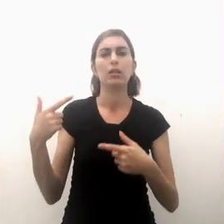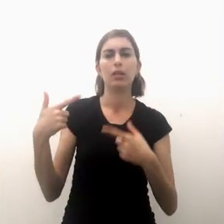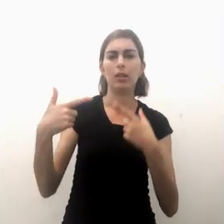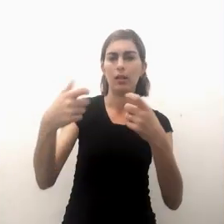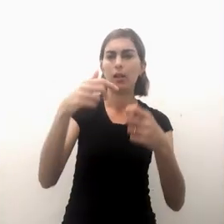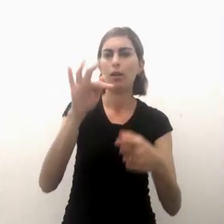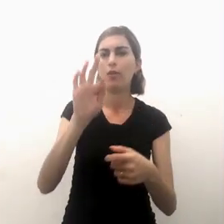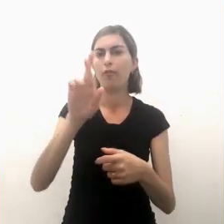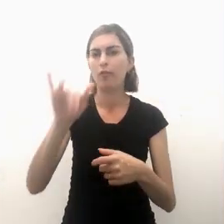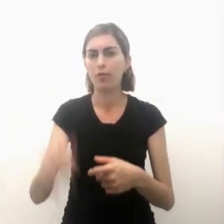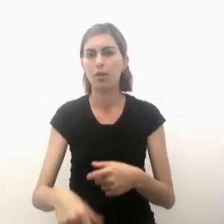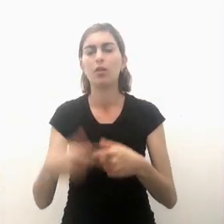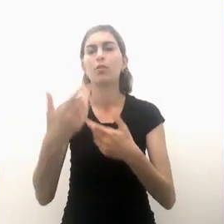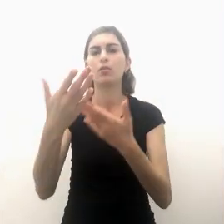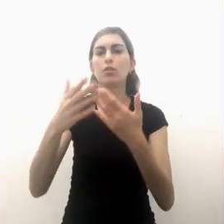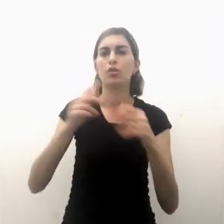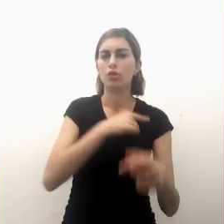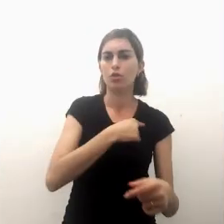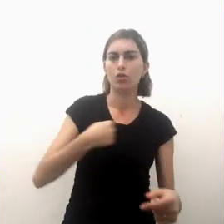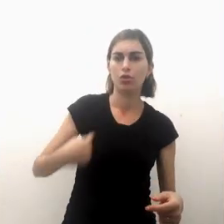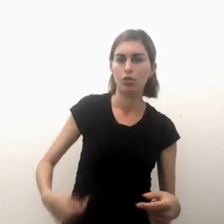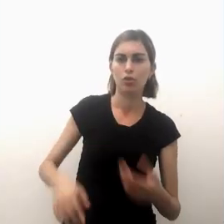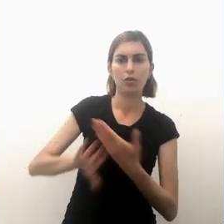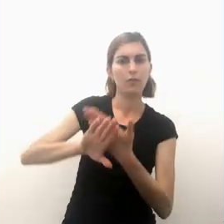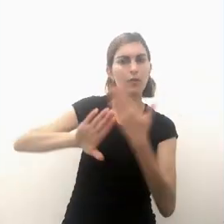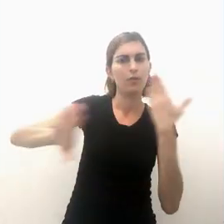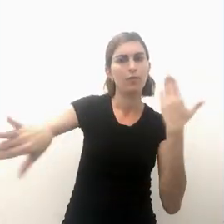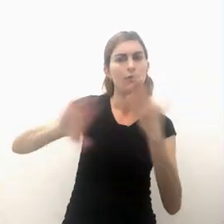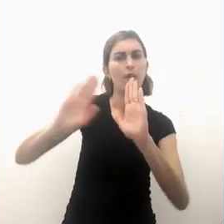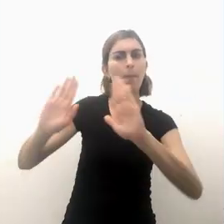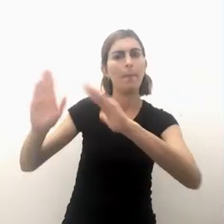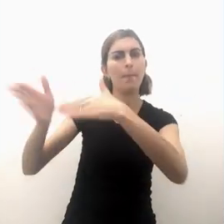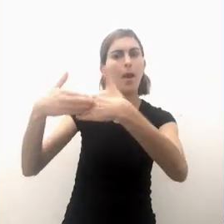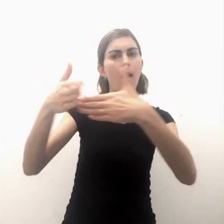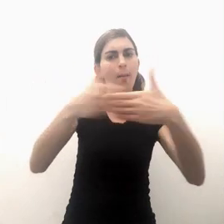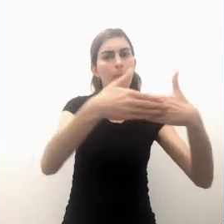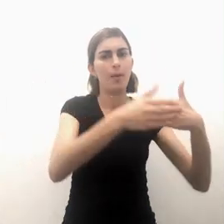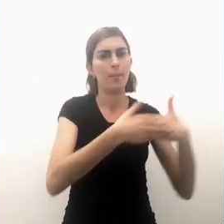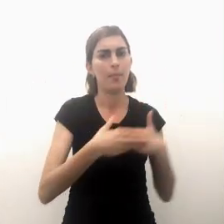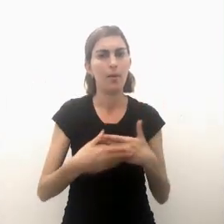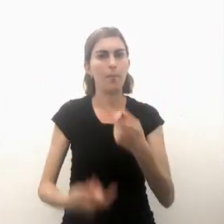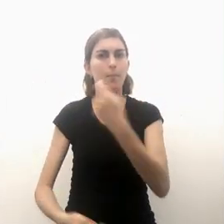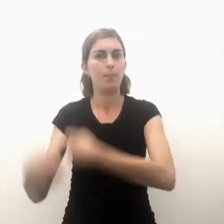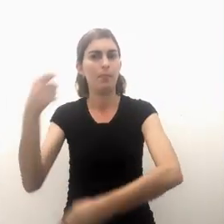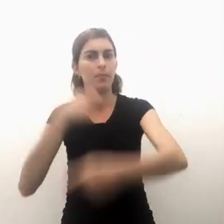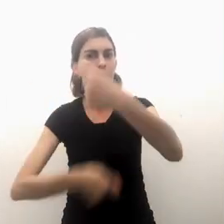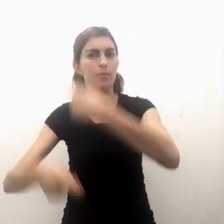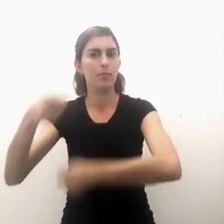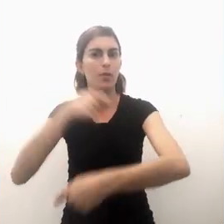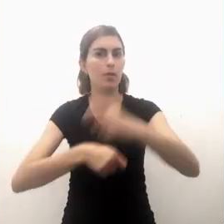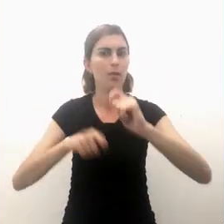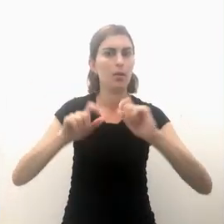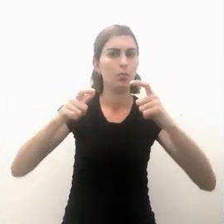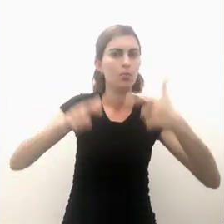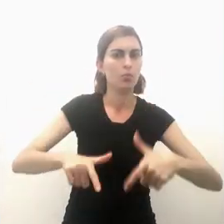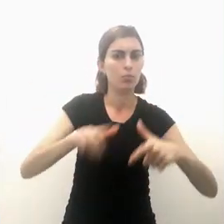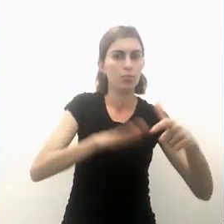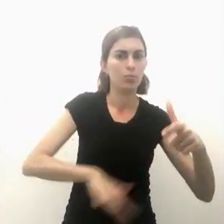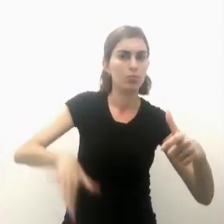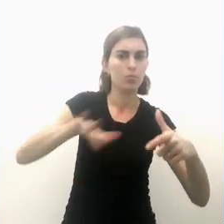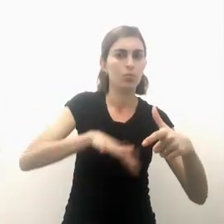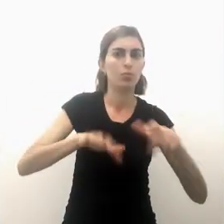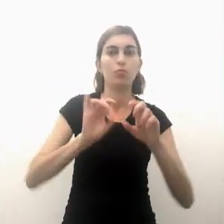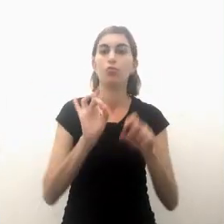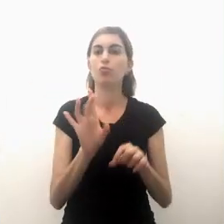Fria, a China ela vai se isolar, tá? Fechar suas portas, fechar o seu mercado para o ambiente